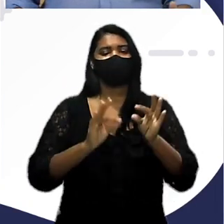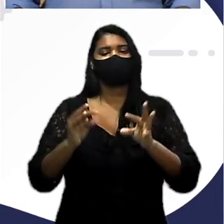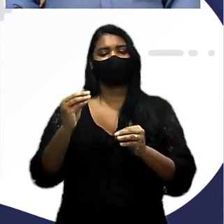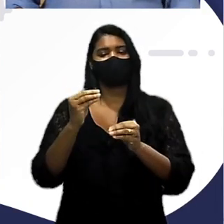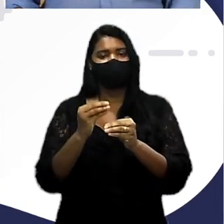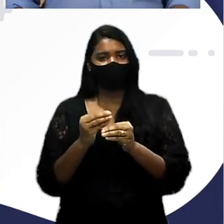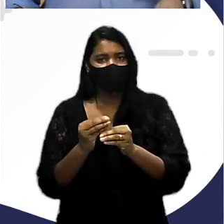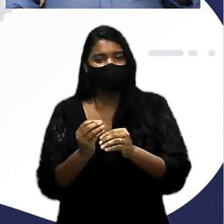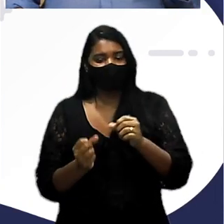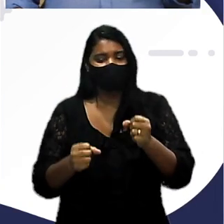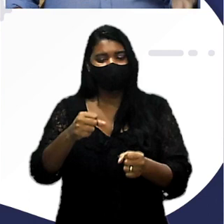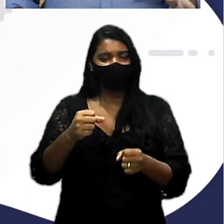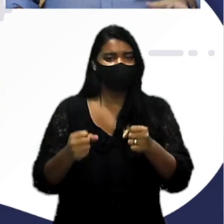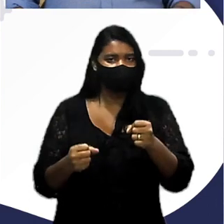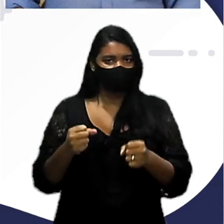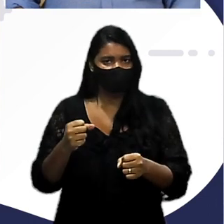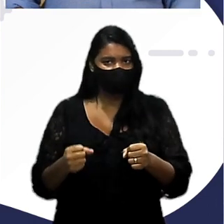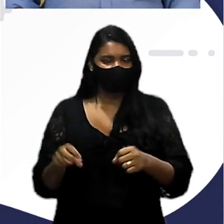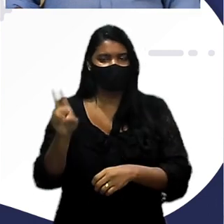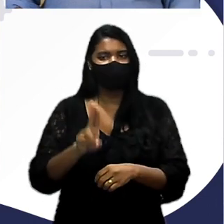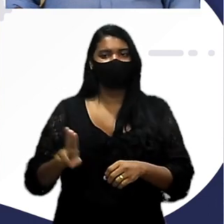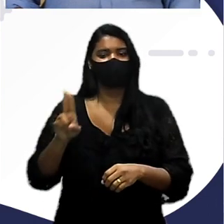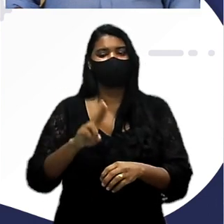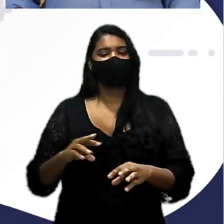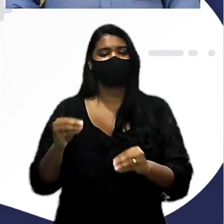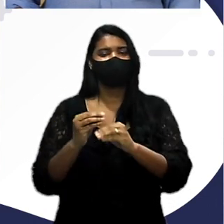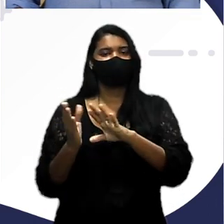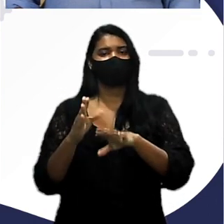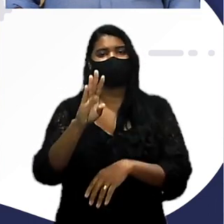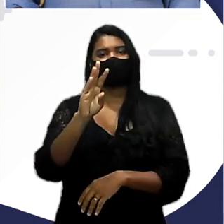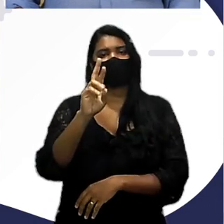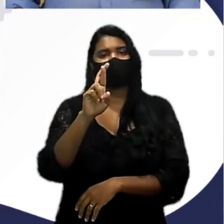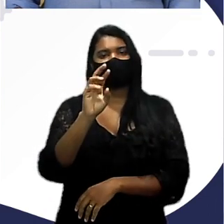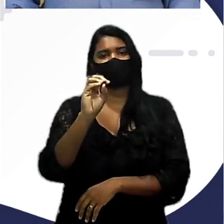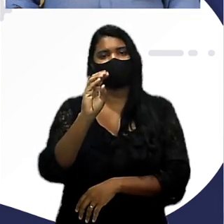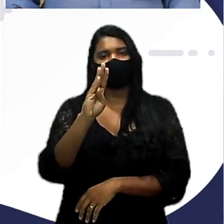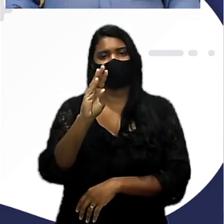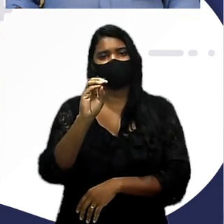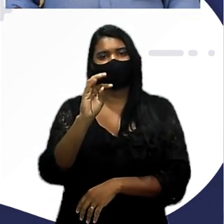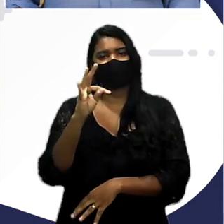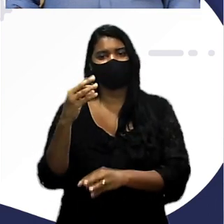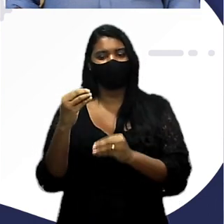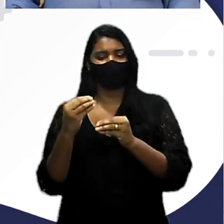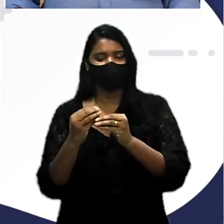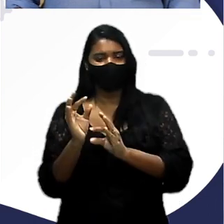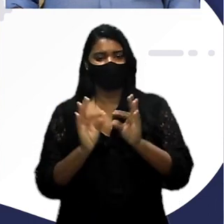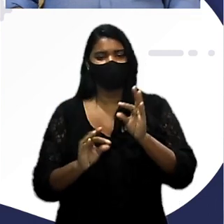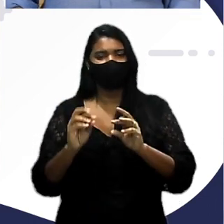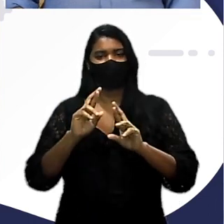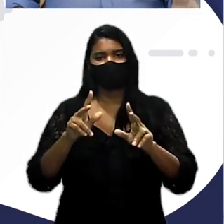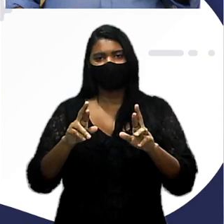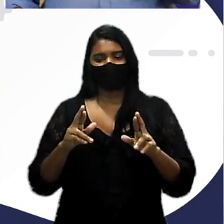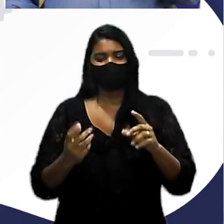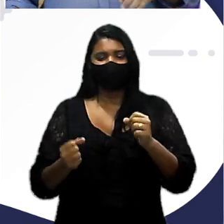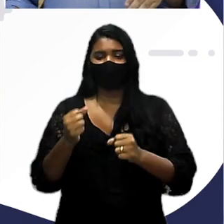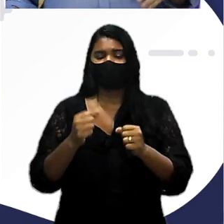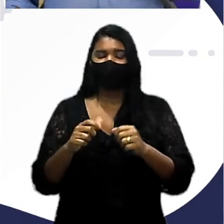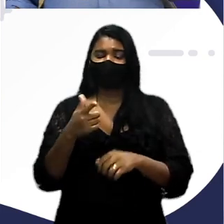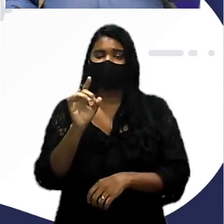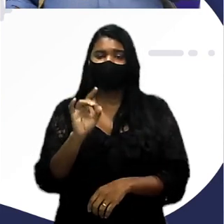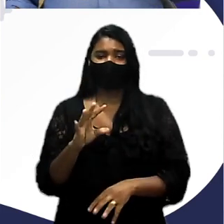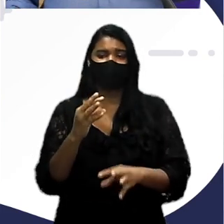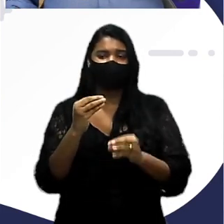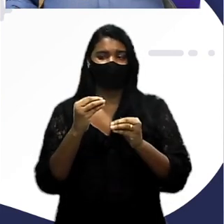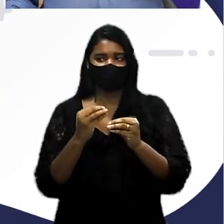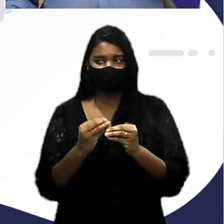são automatizados, utilizando a robótica como forma de produção dos seus diferentes veículos, que não só